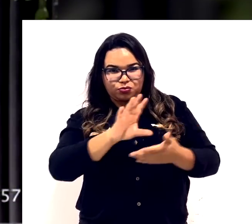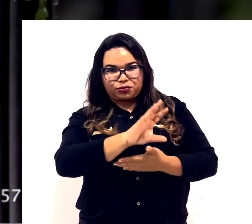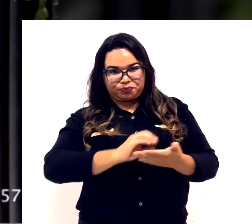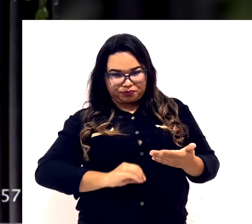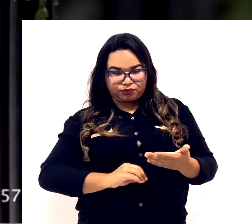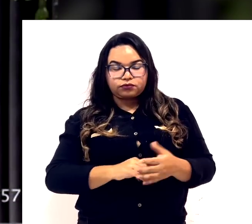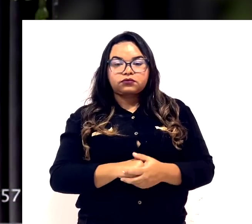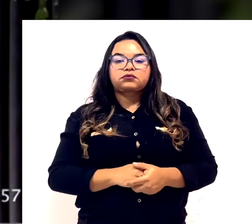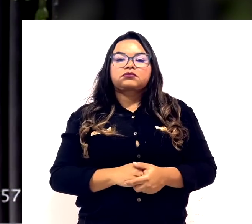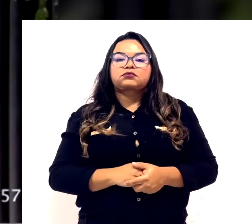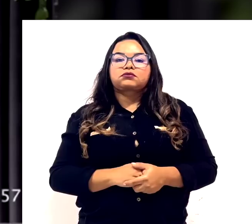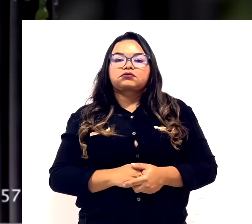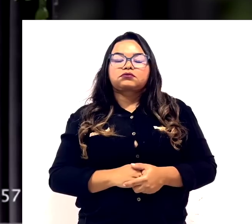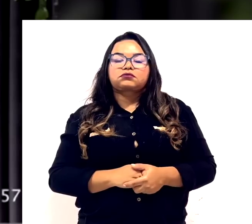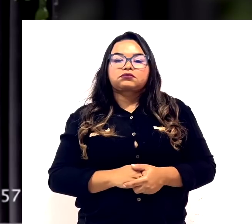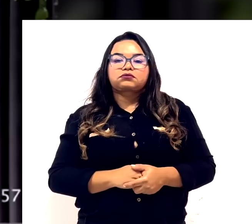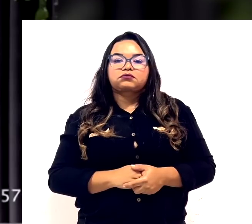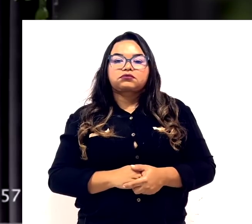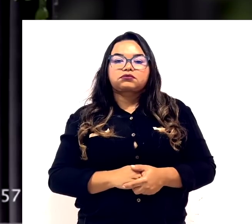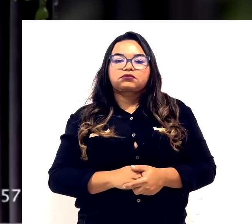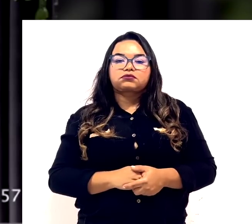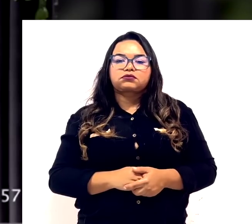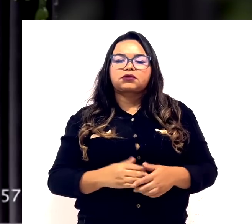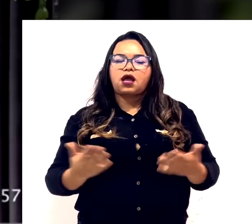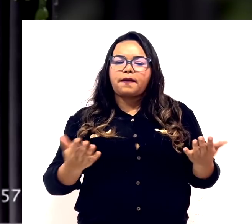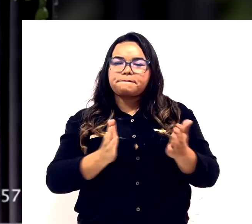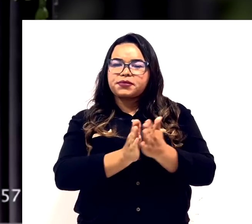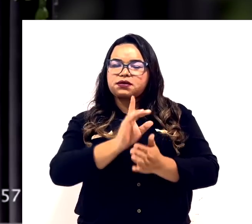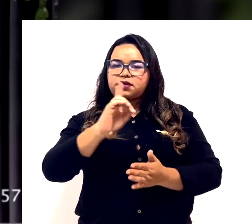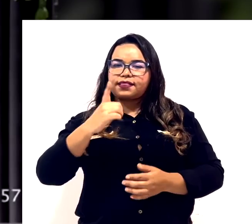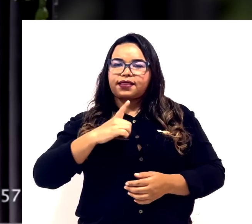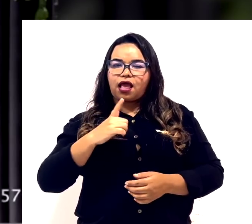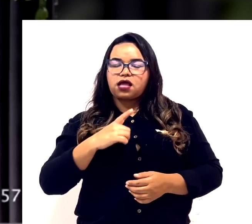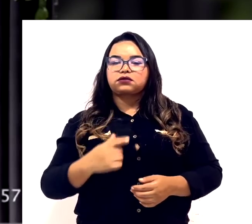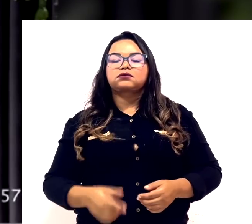Apenas 2 homens na Bíblia são chamados de filho da perdição.